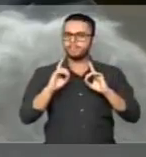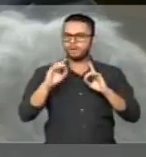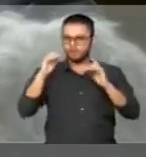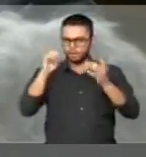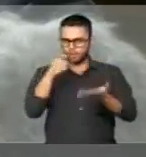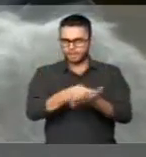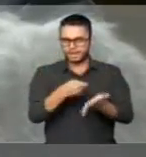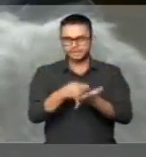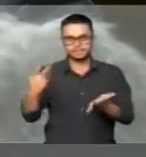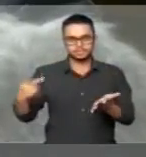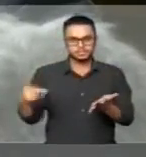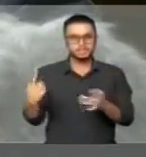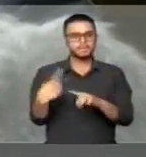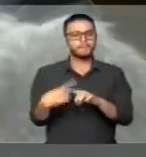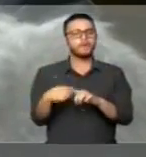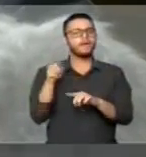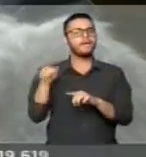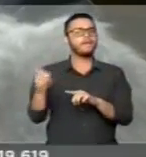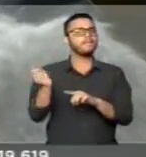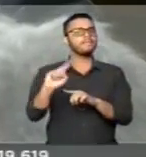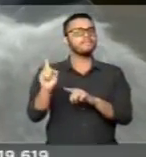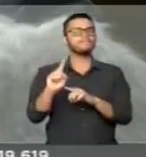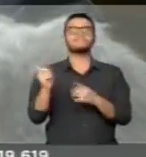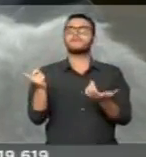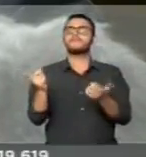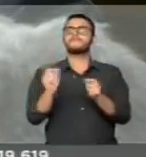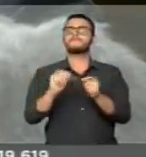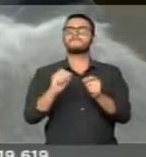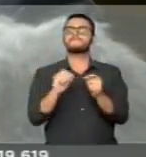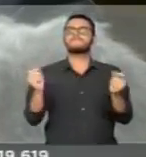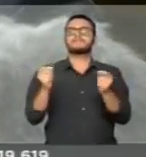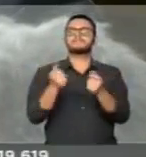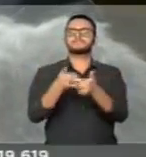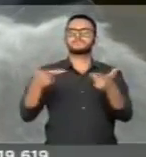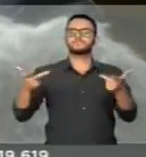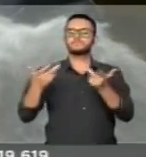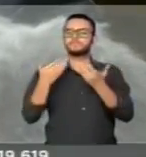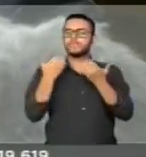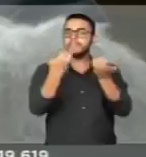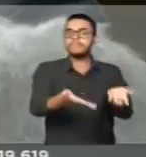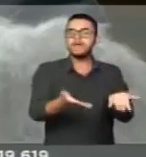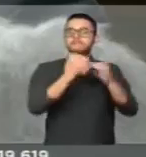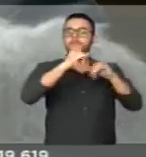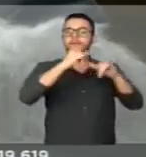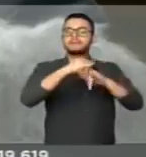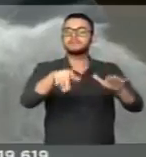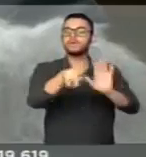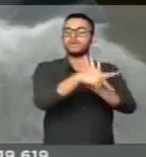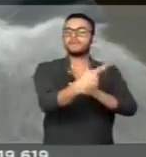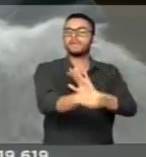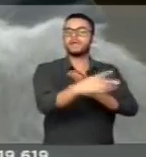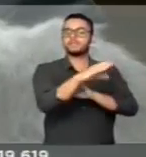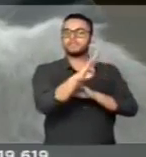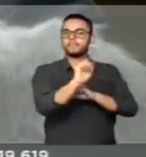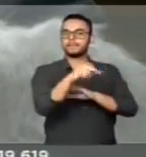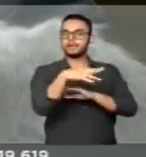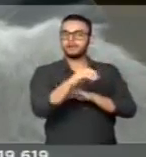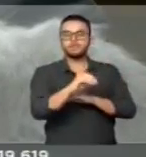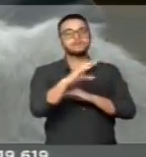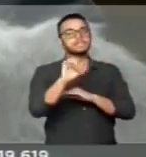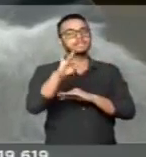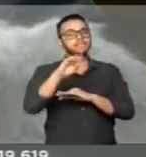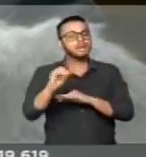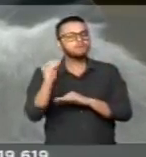afirmar não dispor dos elementos necessários à prestação das informações requeridas ao Banco Central, tentou induzir a autoridade monetária a